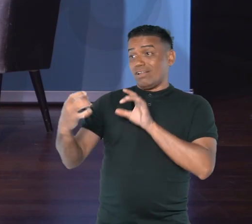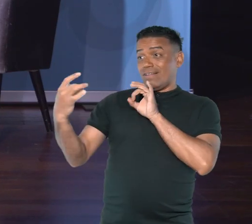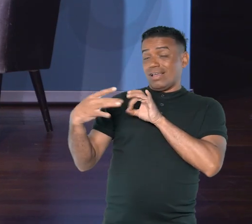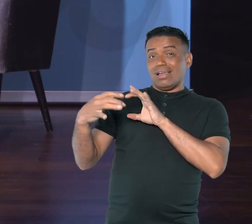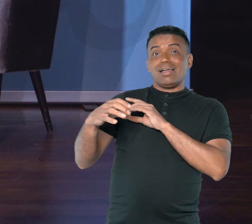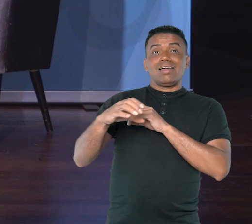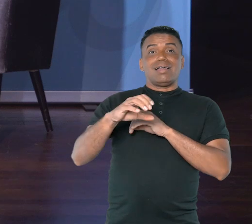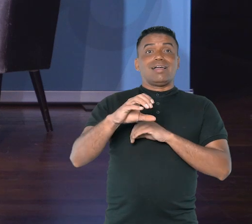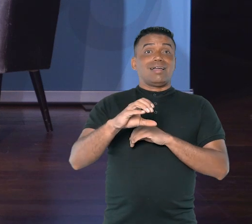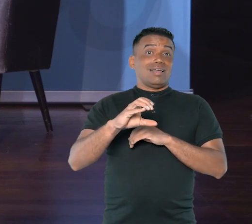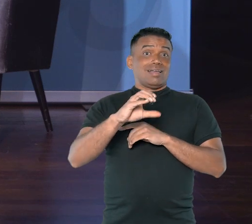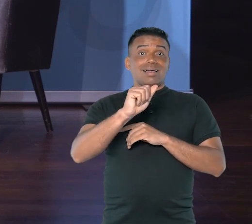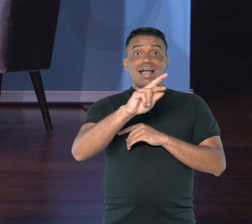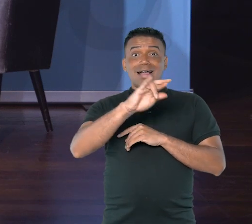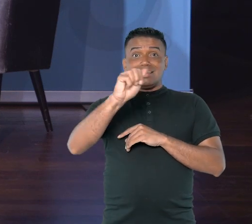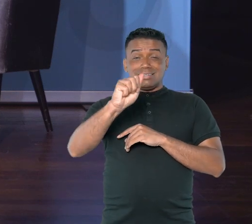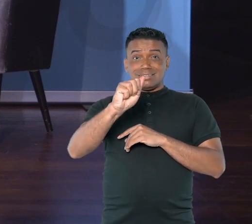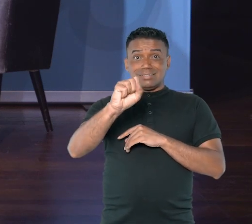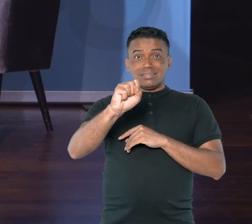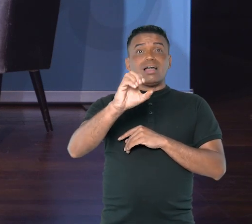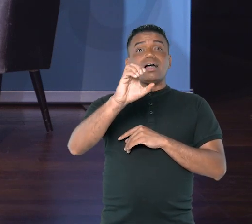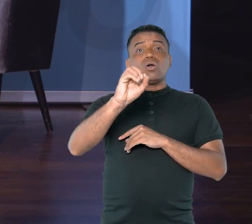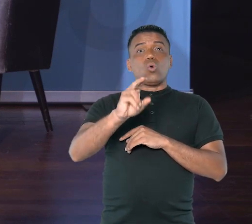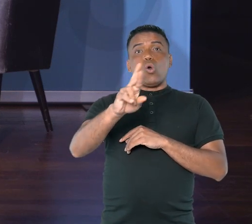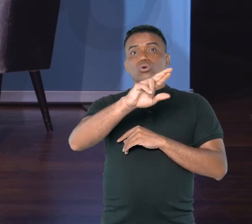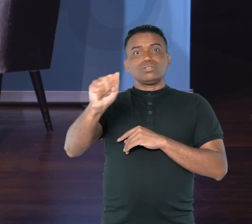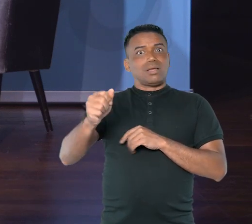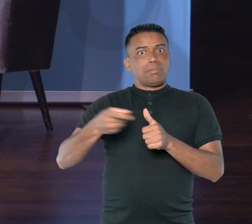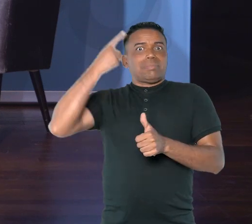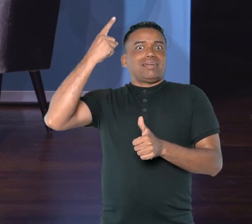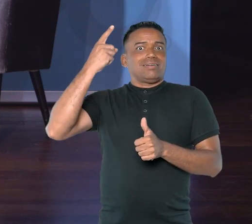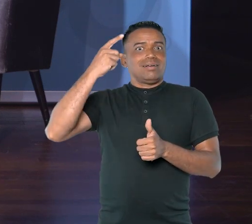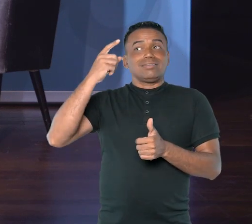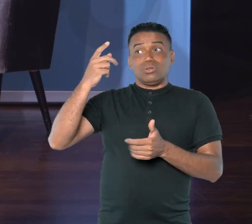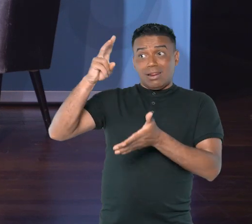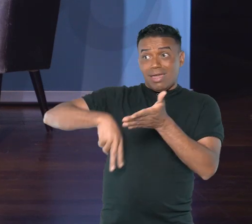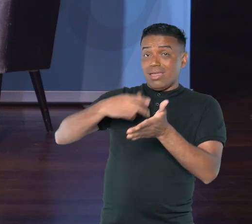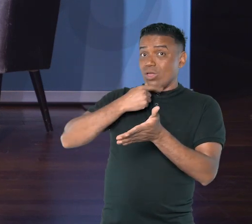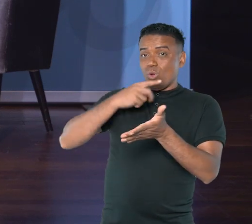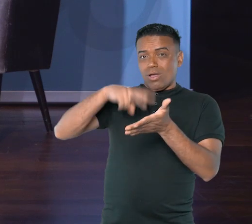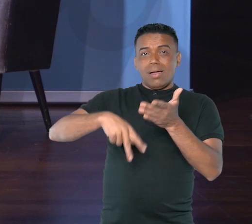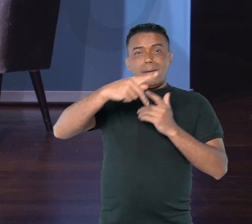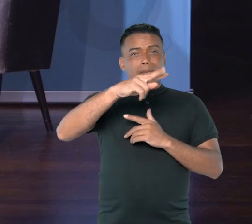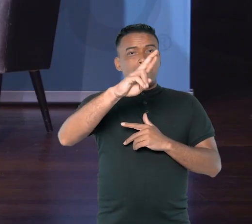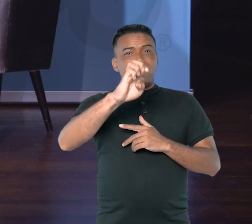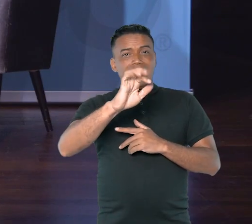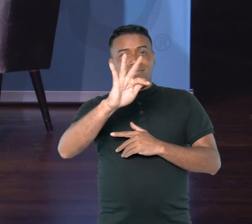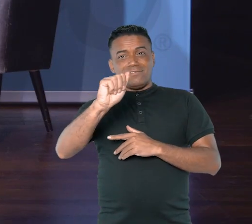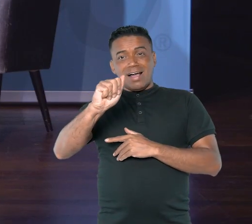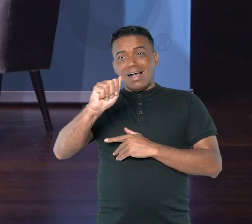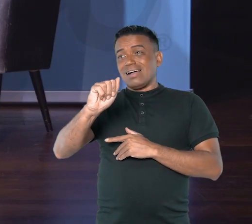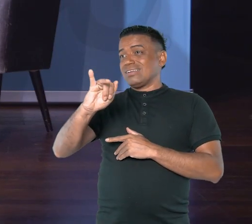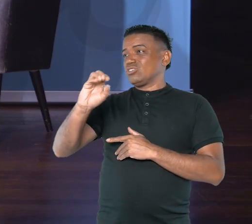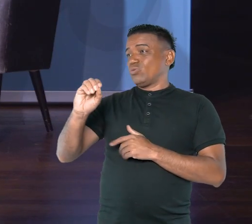Carrascosa de primeira, né, Dani? Então, depois que ele leu, acho que precisava, depois desse prefácio que ele fez, precisava mostrar para